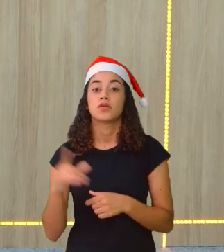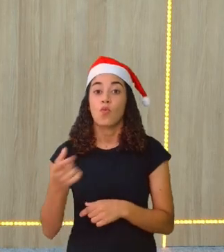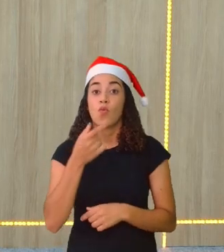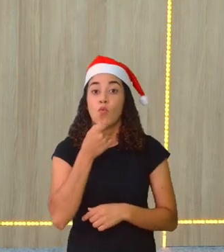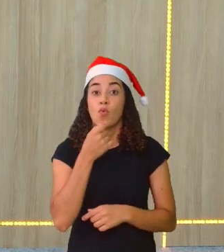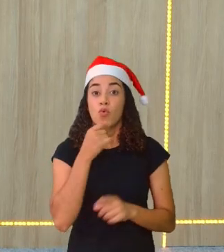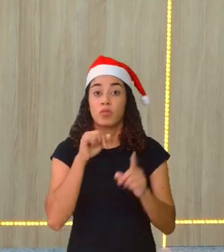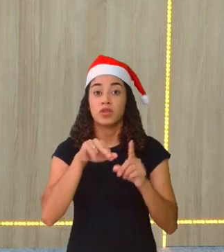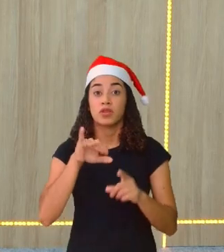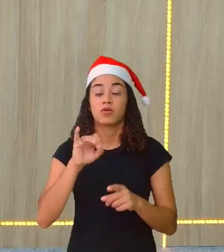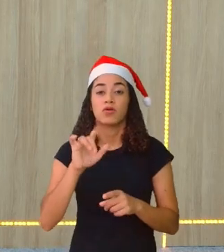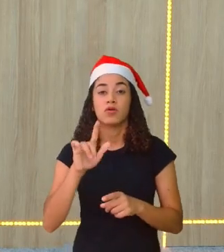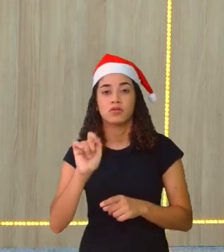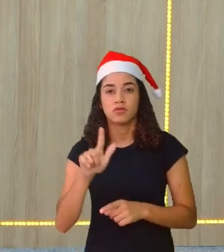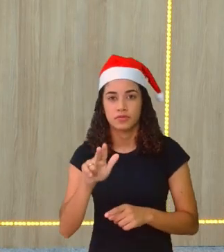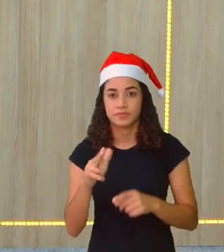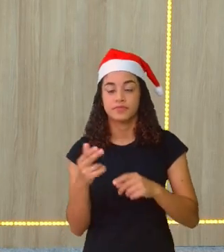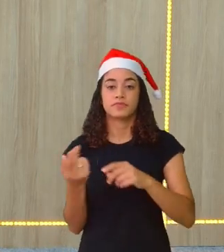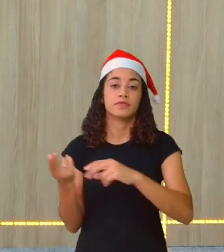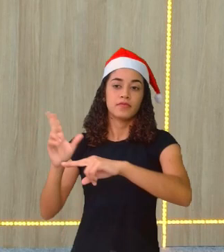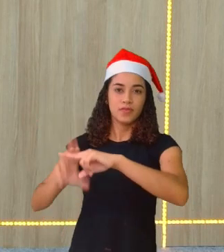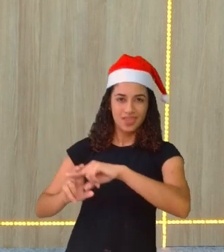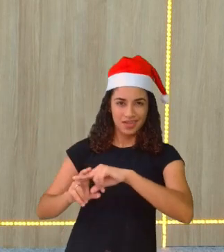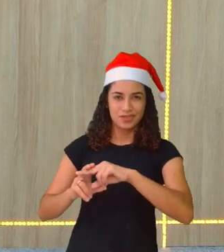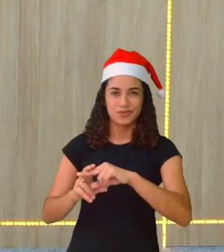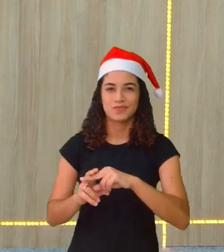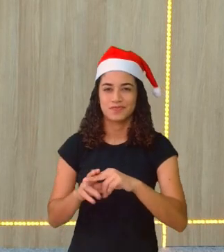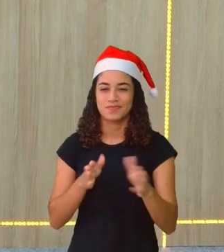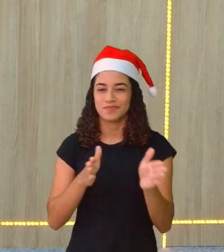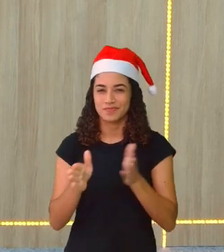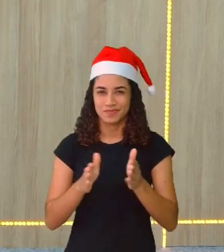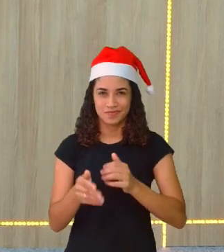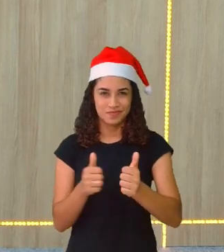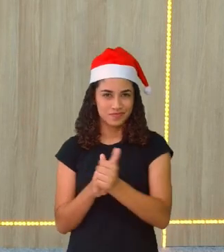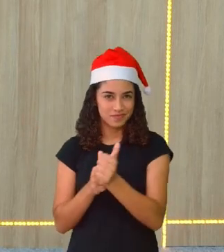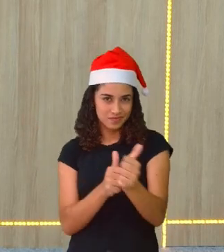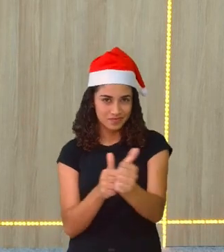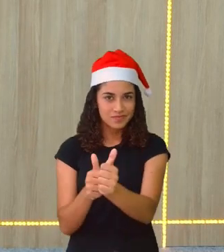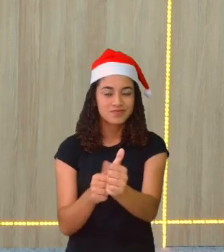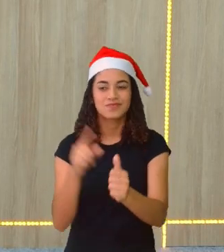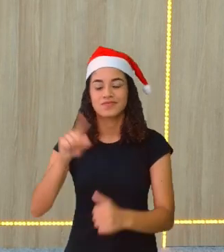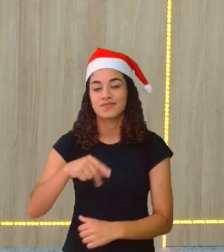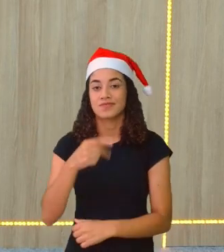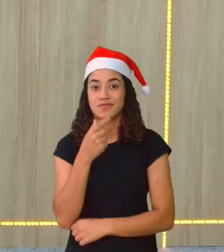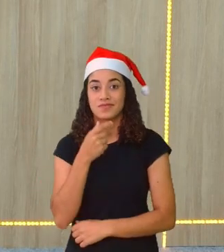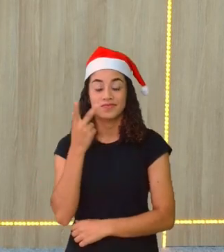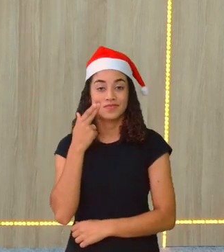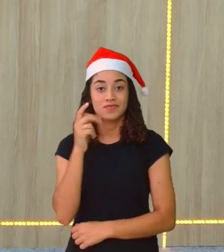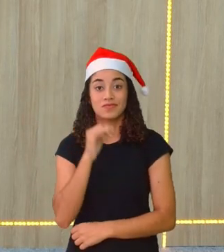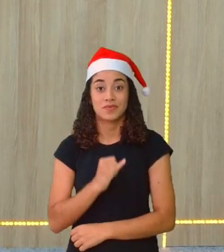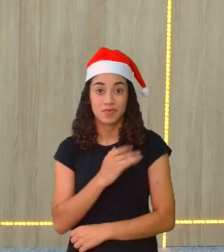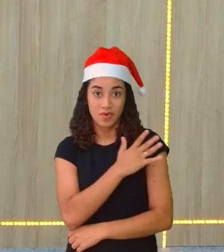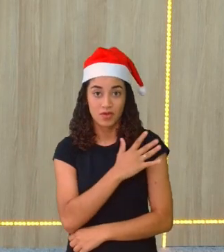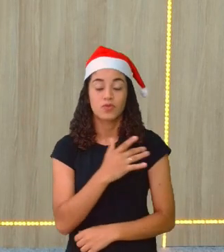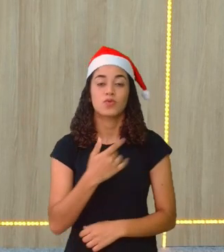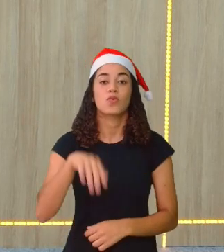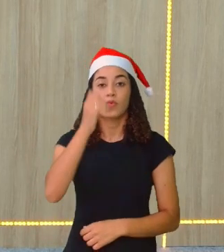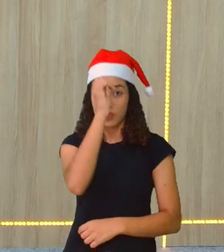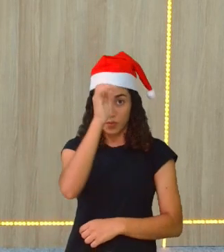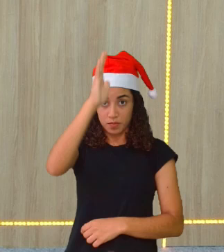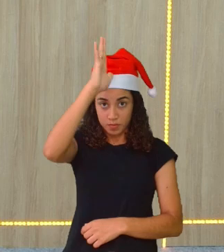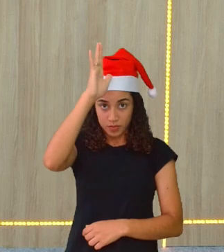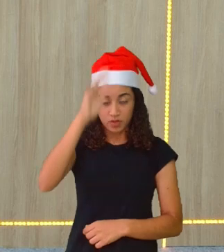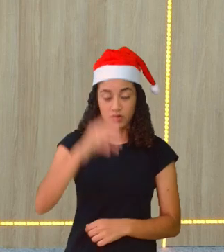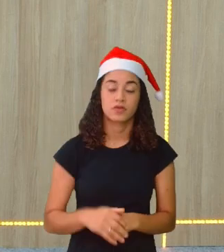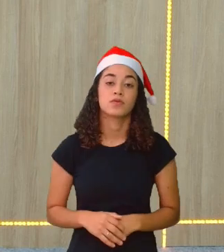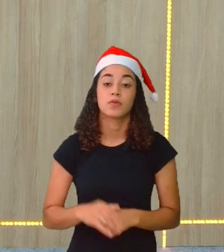durante a perseguição de Diocleciano. Era comum os imperadores romanos, durante um período, perseguirem